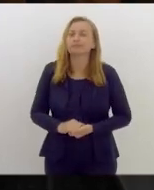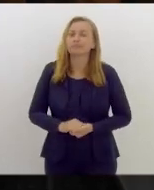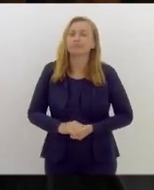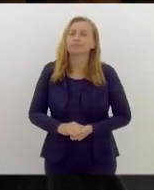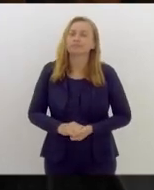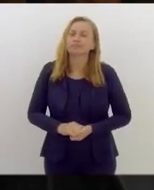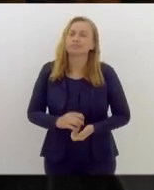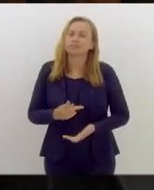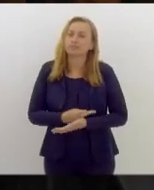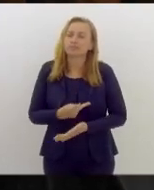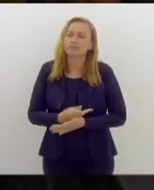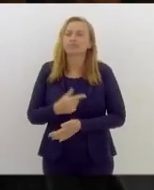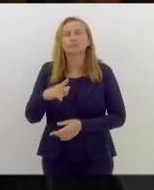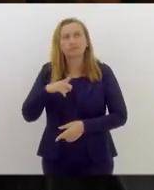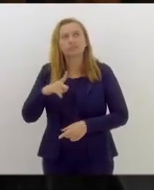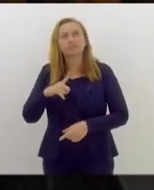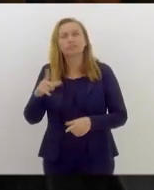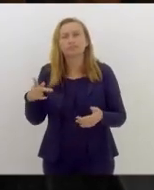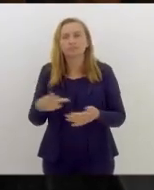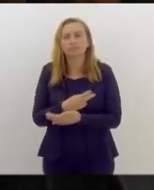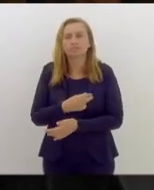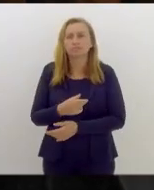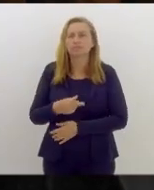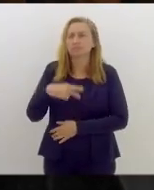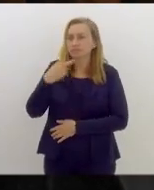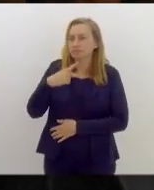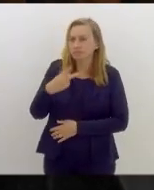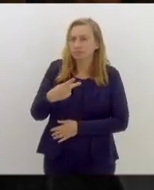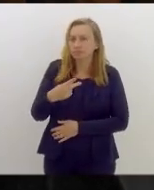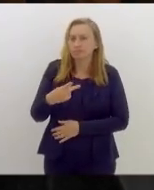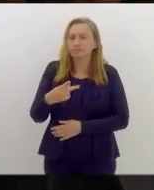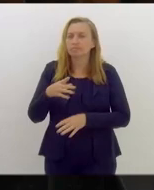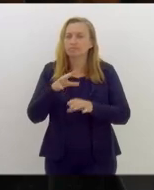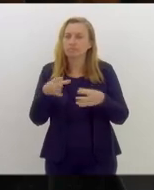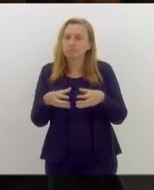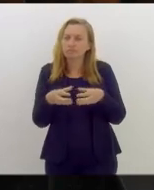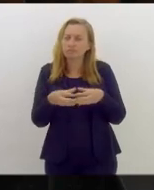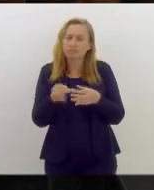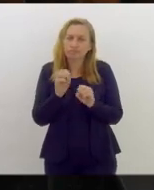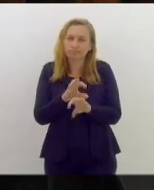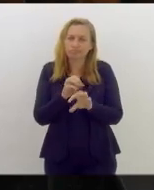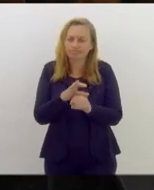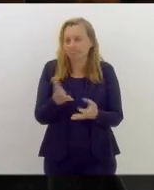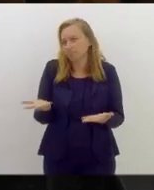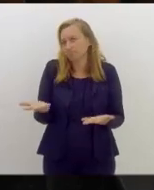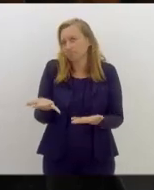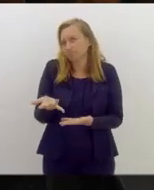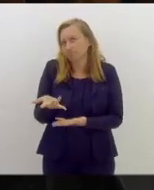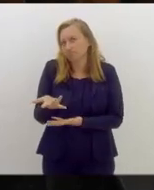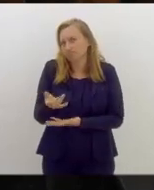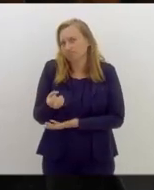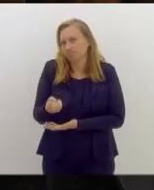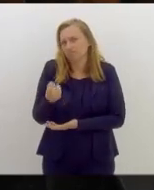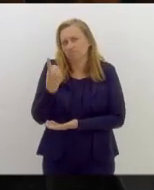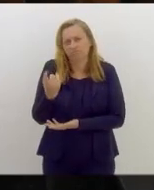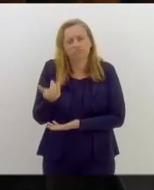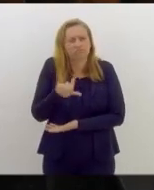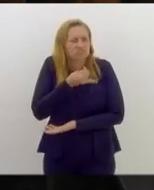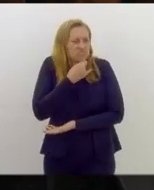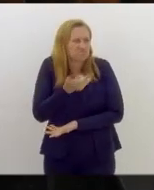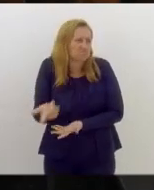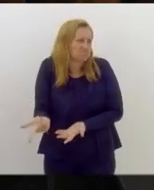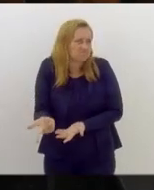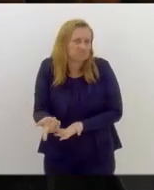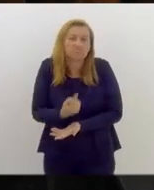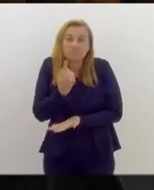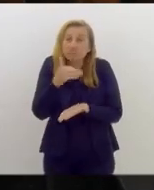sei se Vossa Excelência se lembra, e hoje eu narrei na audiência da Comissão de Educação, é patético, é prosaico, é grotesco, é triste,